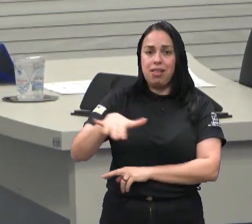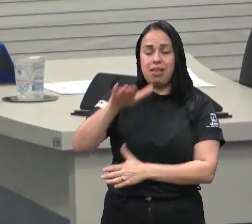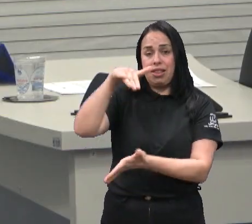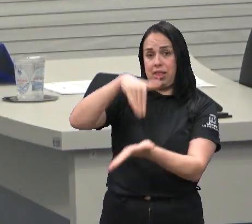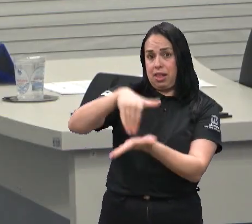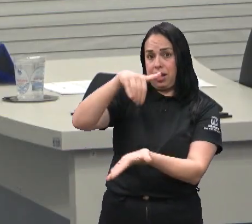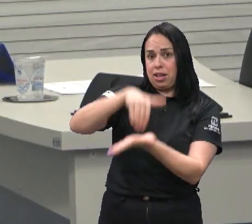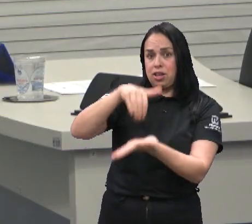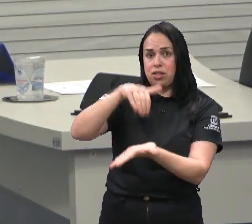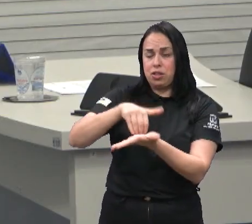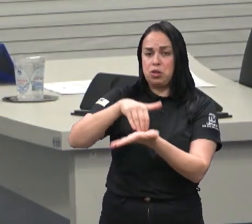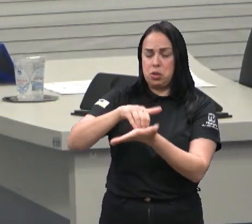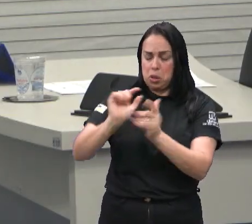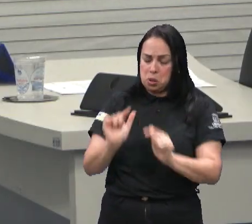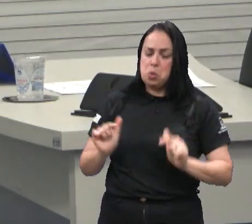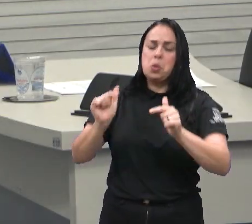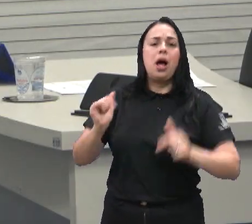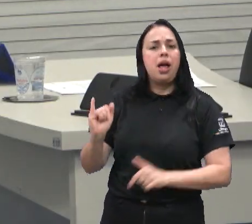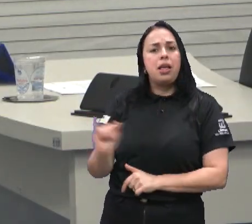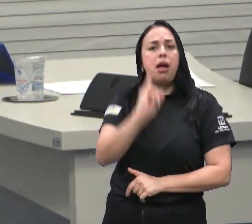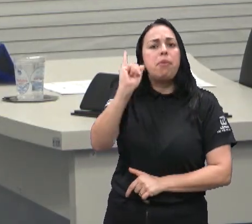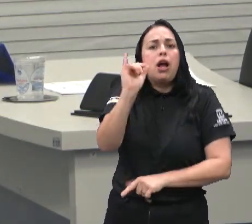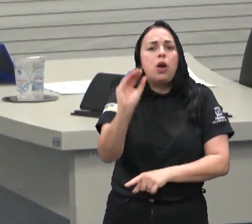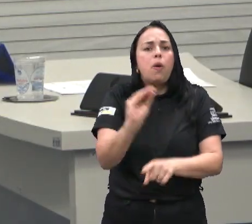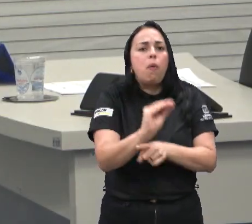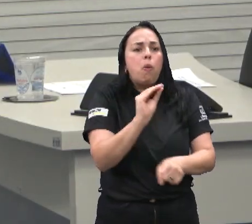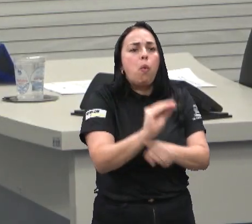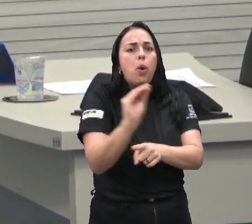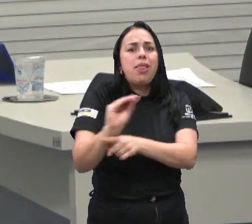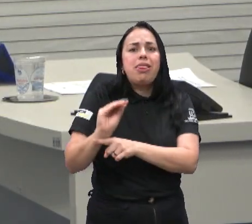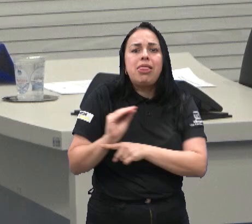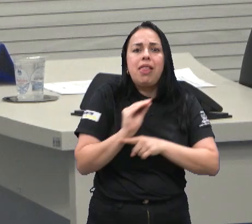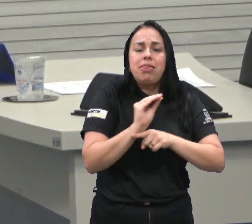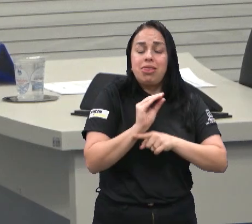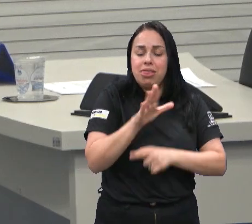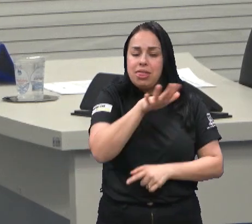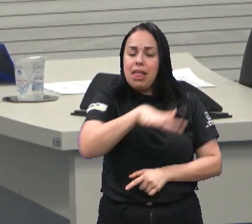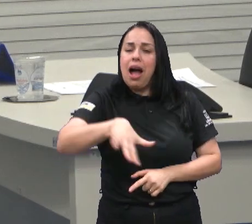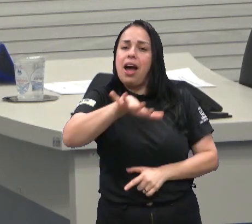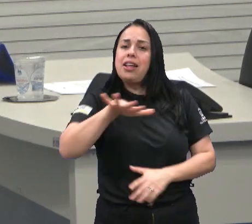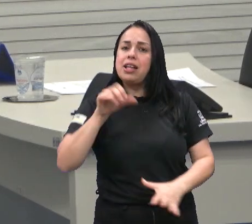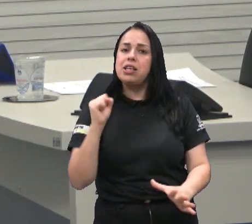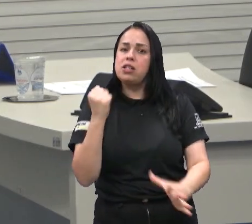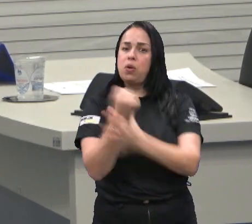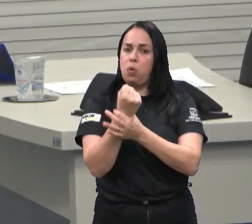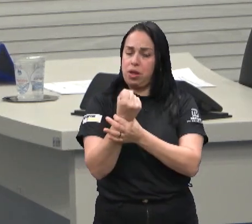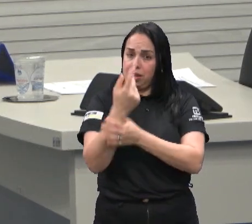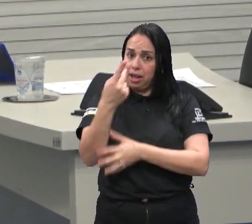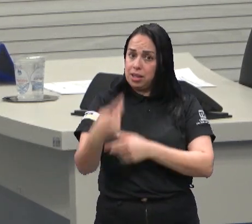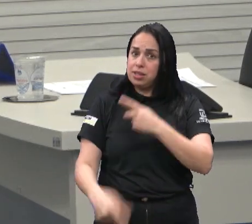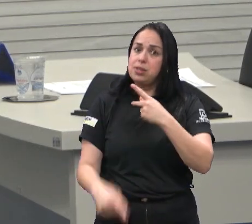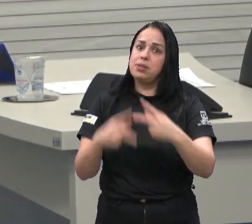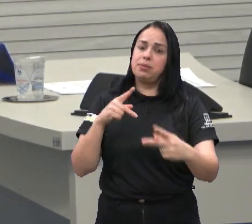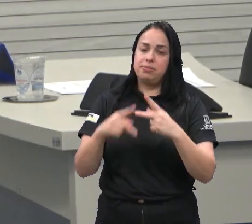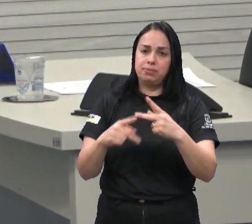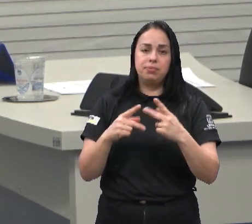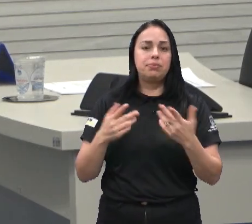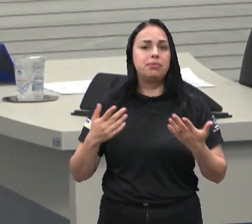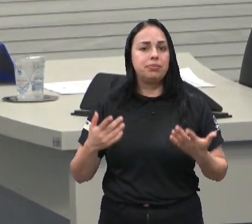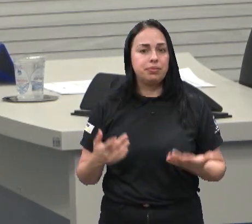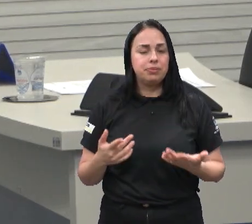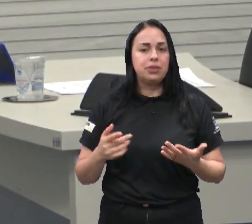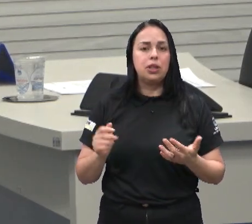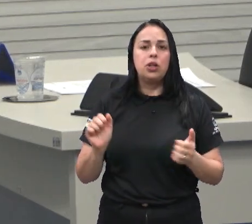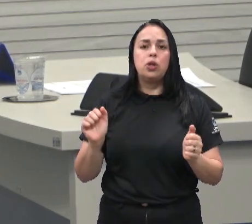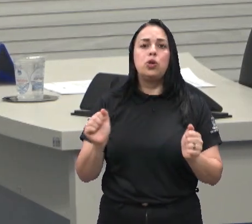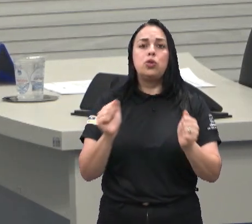secretaria pujante e importante que cuida da segurança pública da nossa cidade, lá junto com